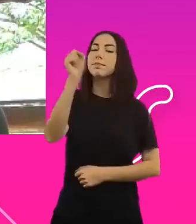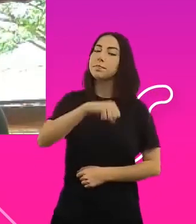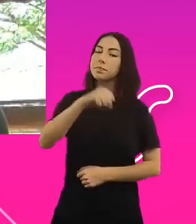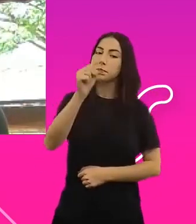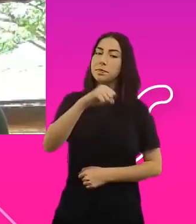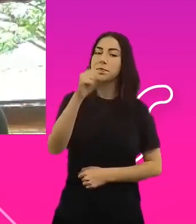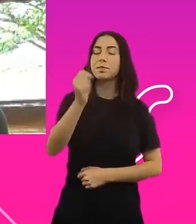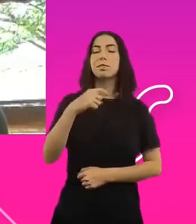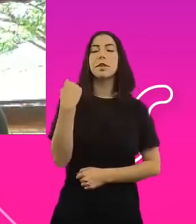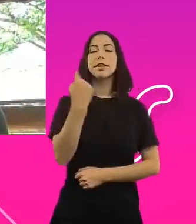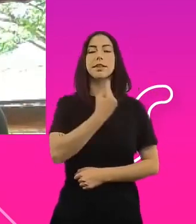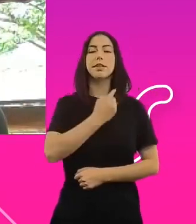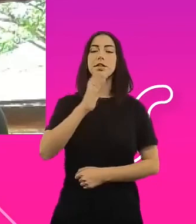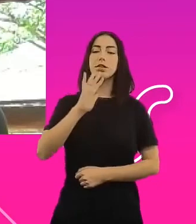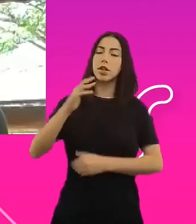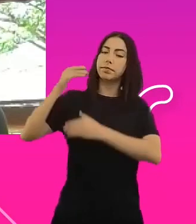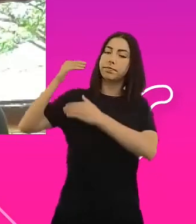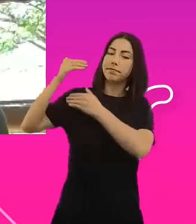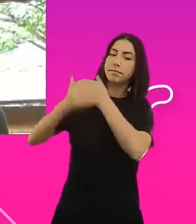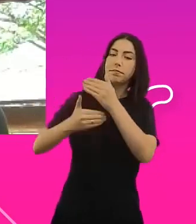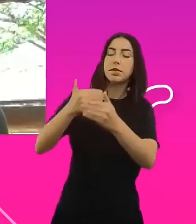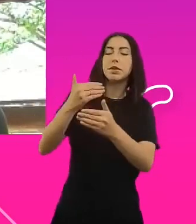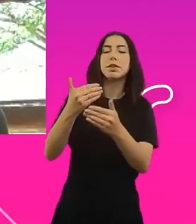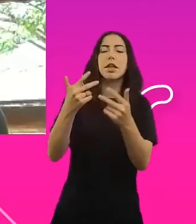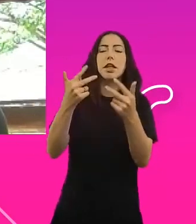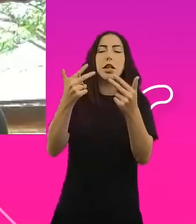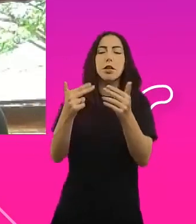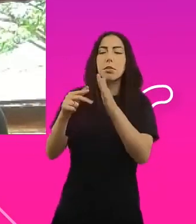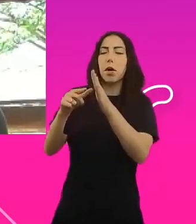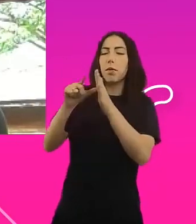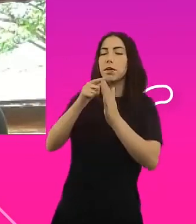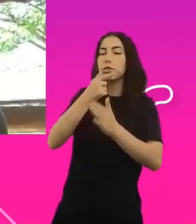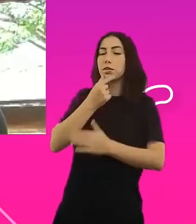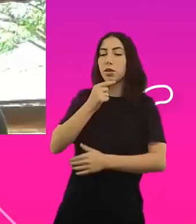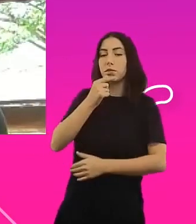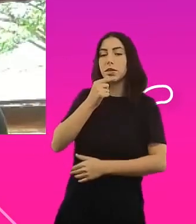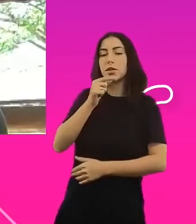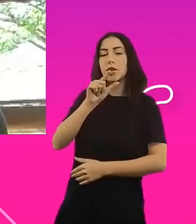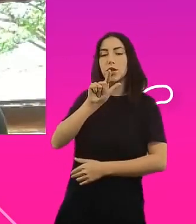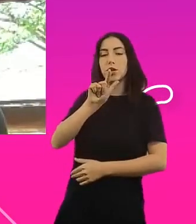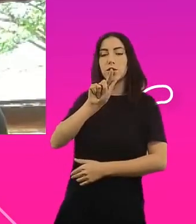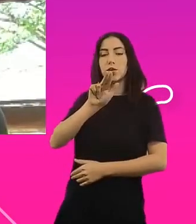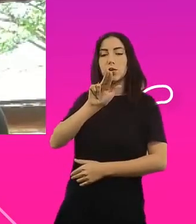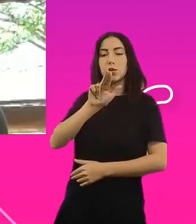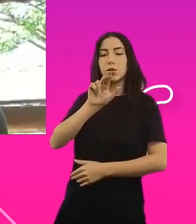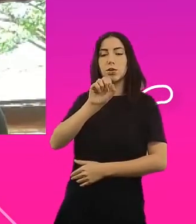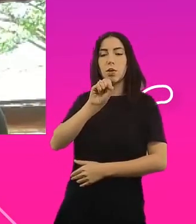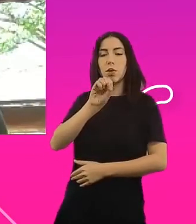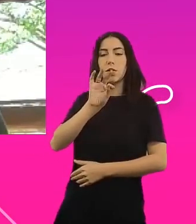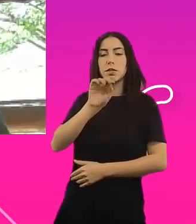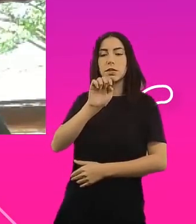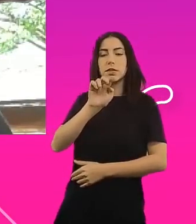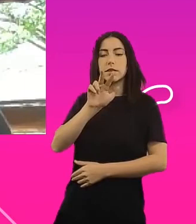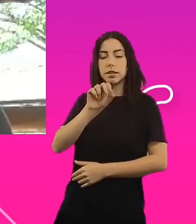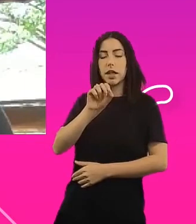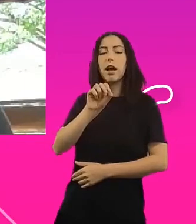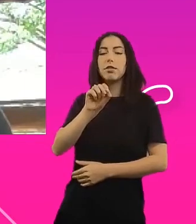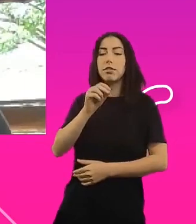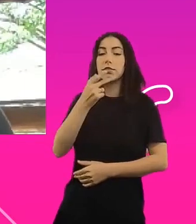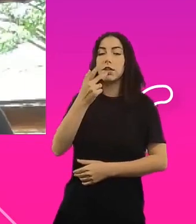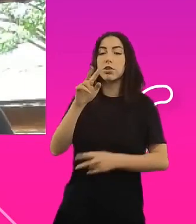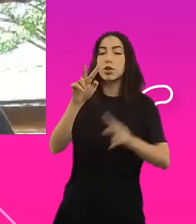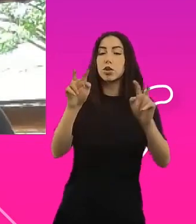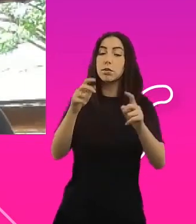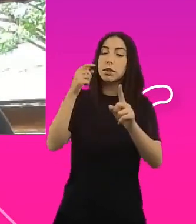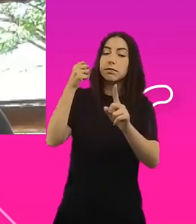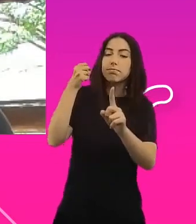já num processo, né, pegando até esse gancho do Gustavo, que é questão de medição de impacto, efetividade, né?